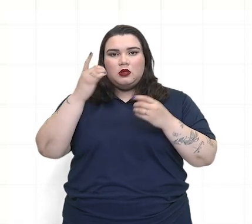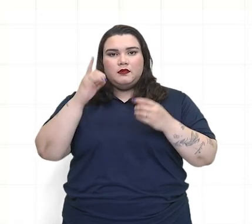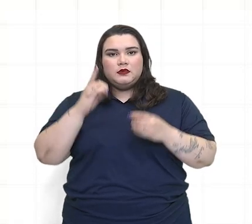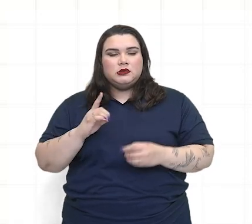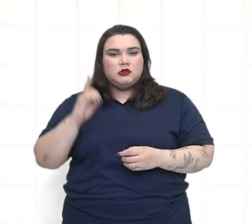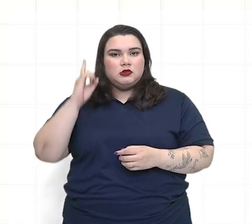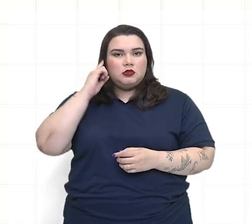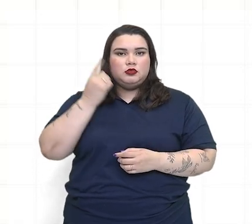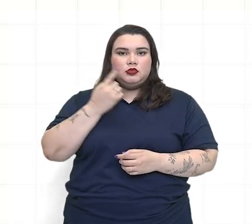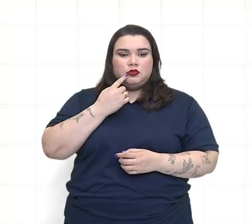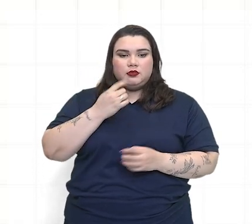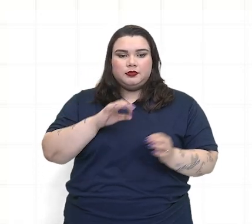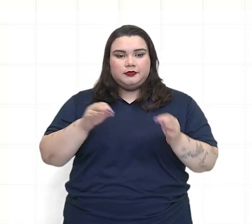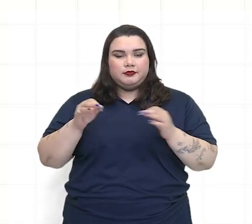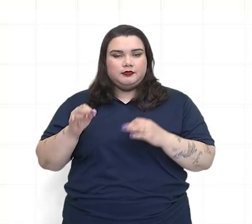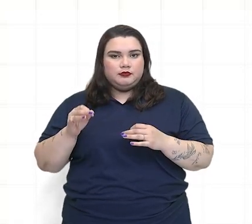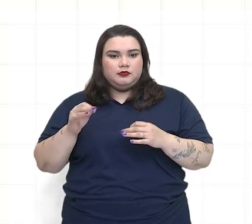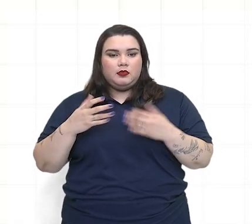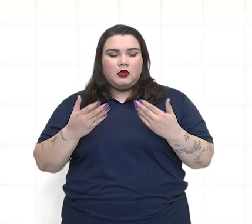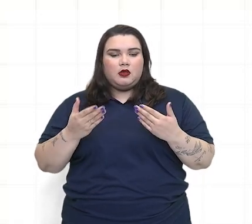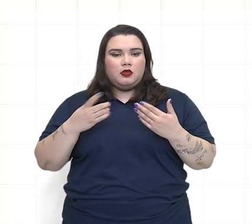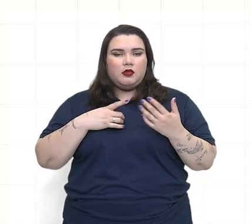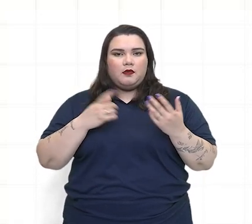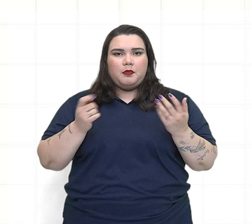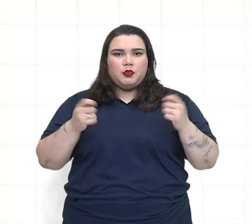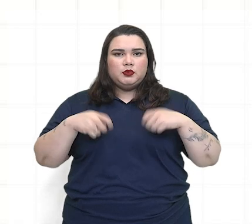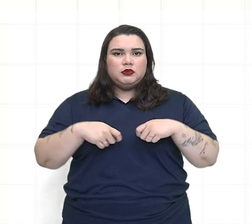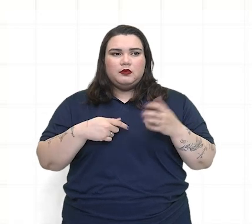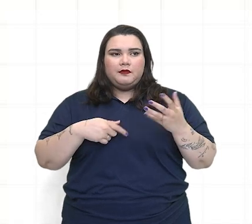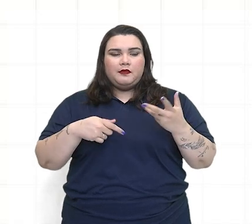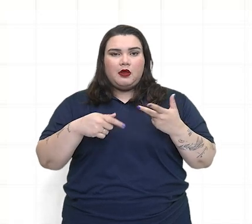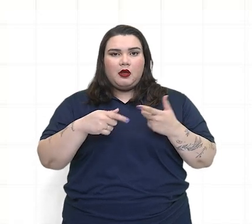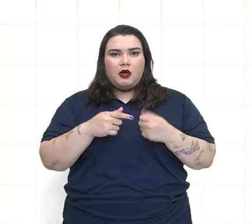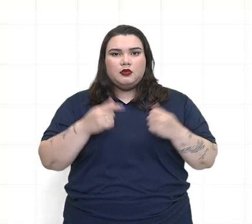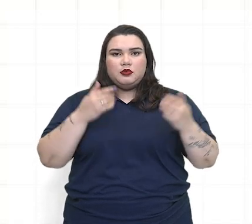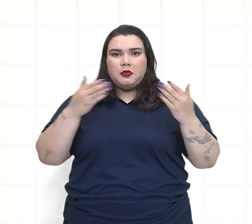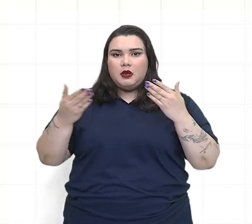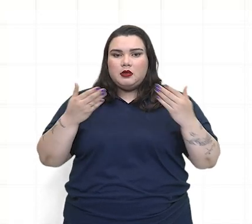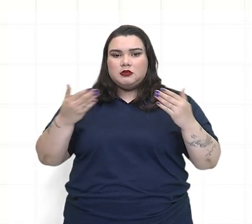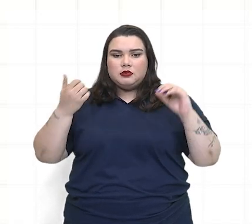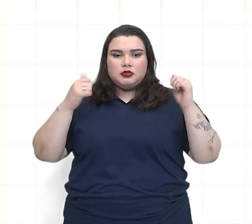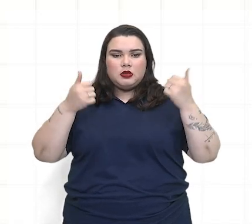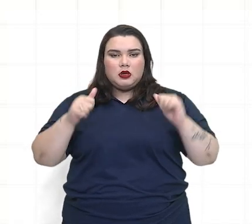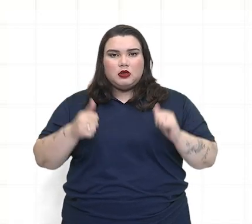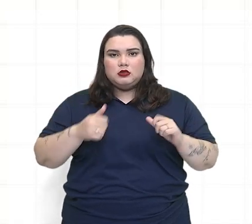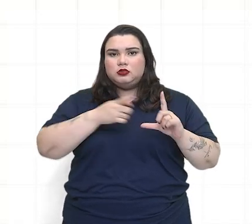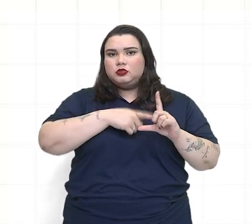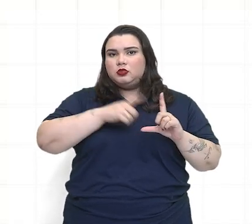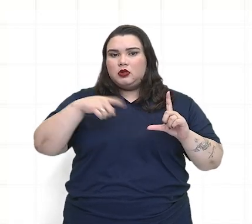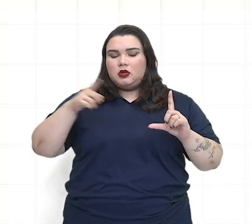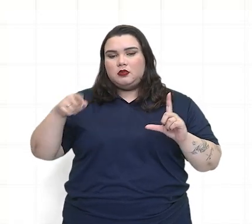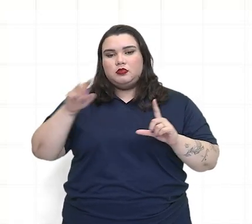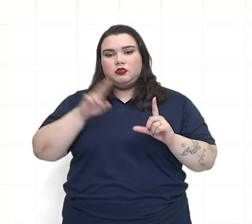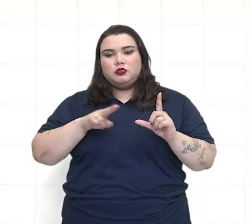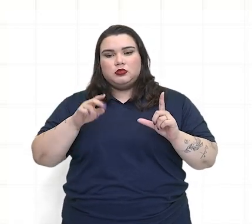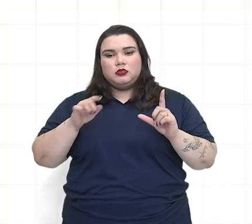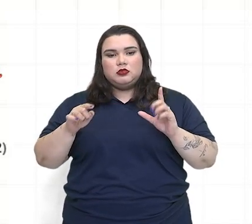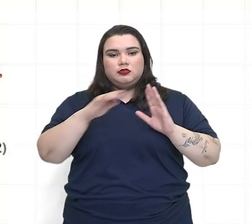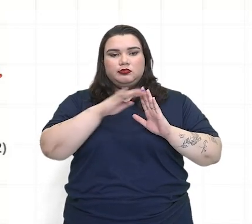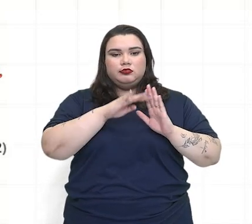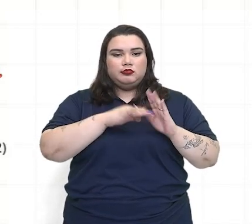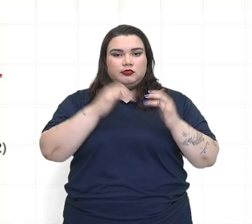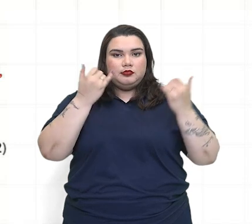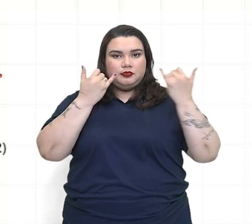assim podemos fazer aqui uma série de comparações e análise com relação ao gráfico, né? Cruzando essas